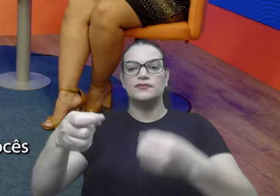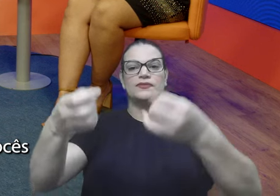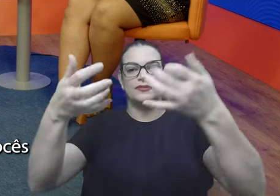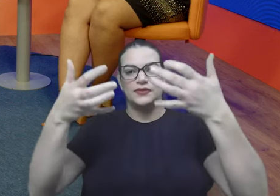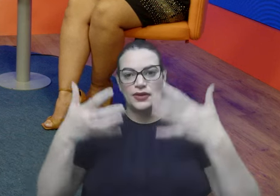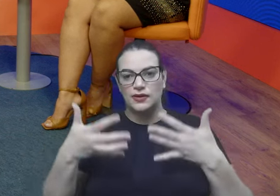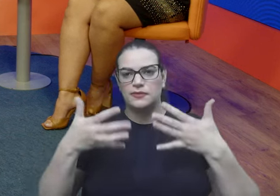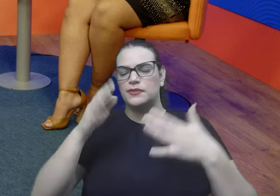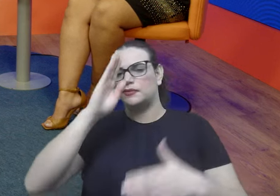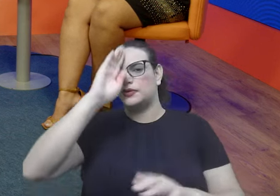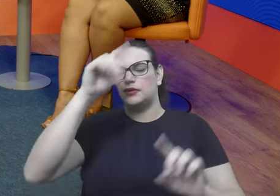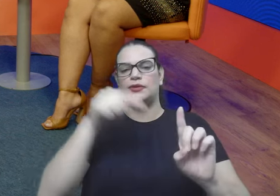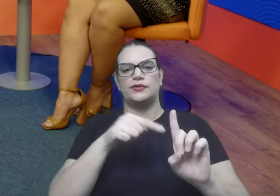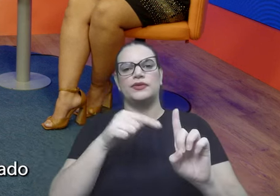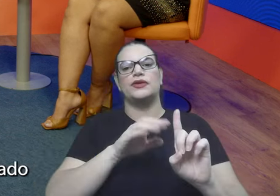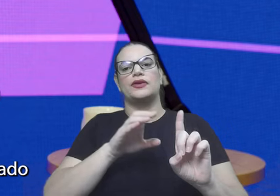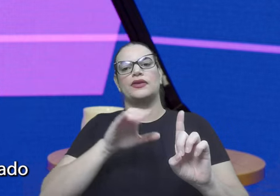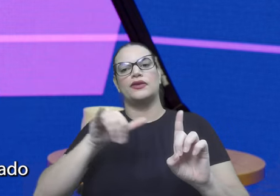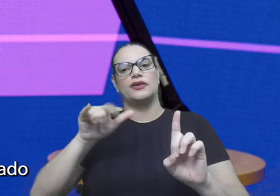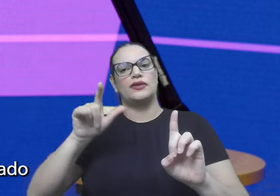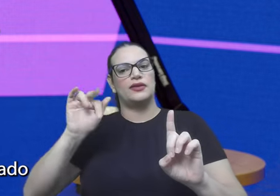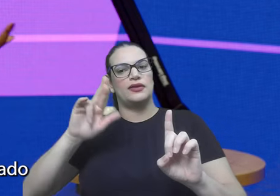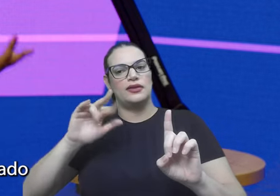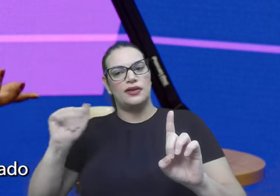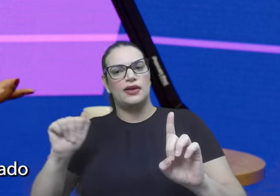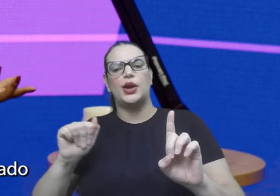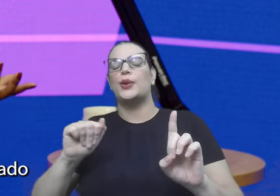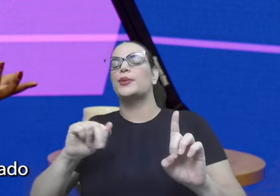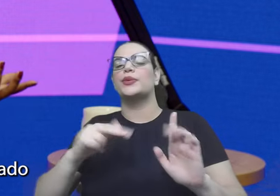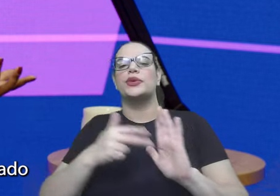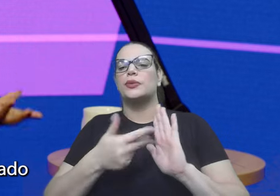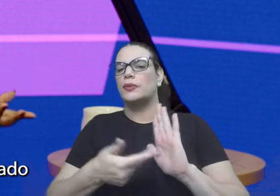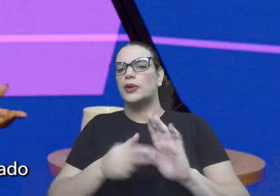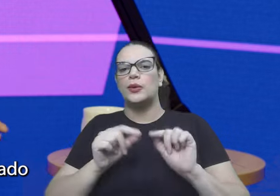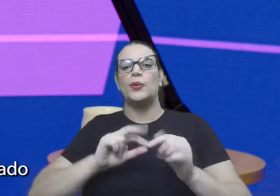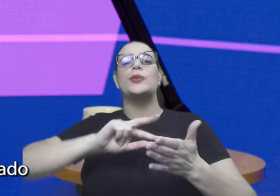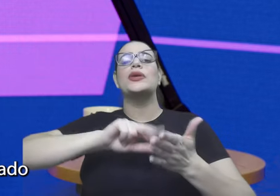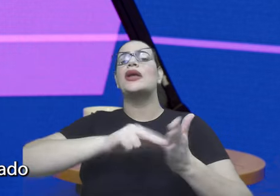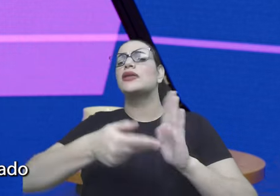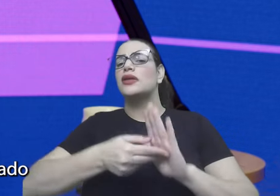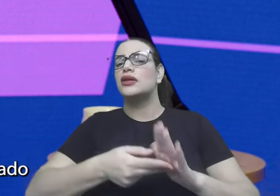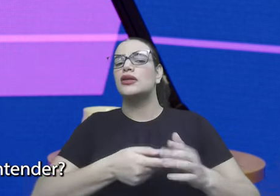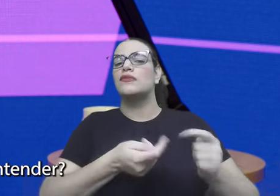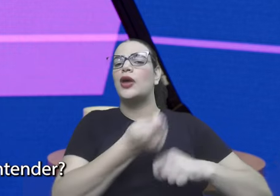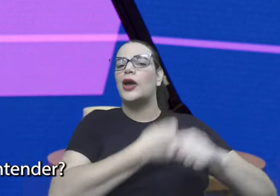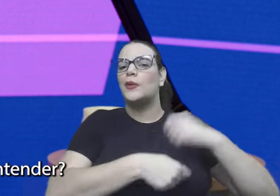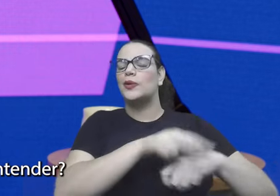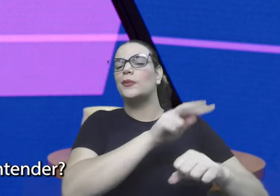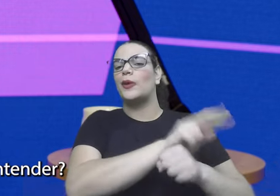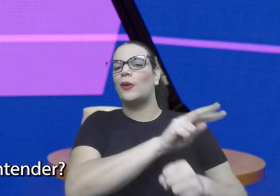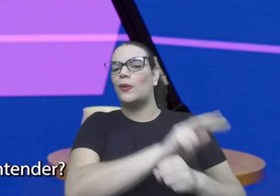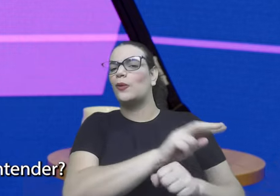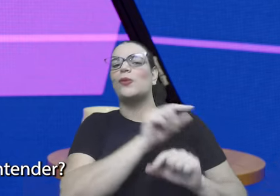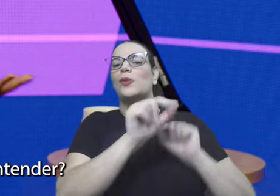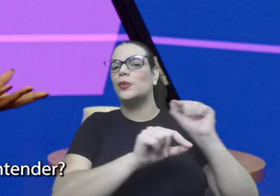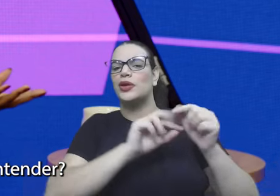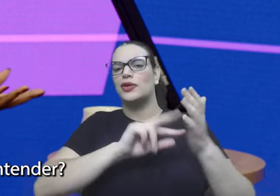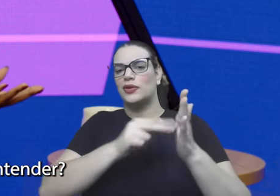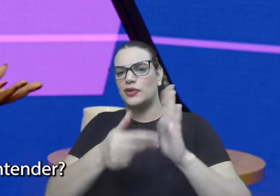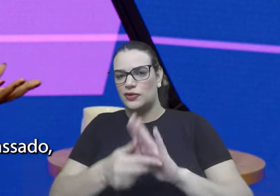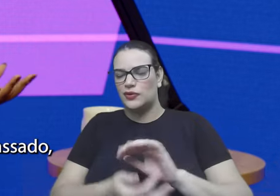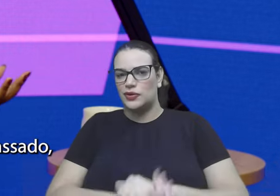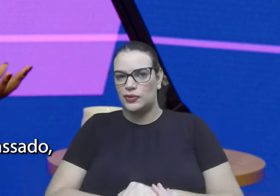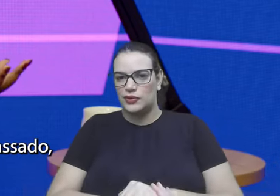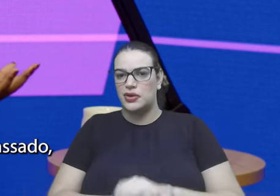né Principalmente a silara é o que é a economia do Cuidado para quem tá nos assistindo entender